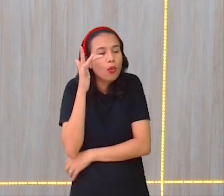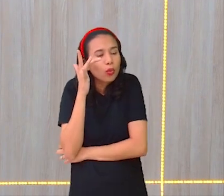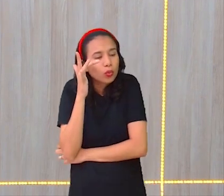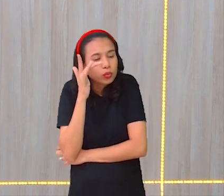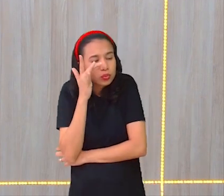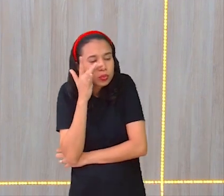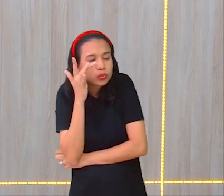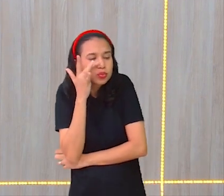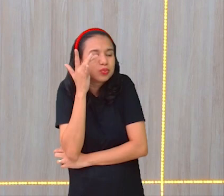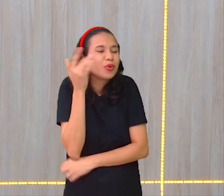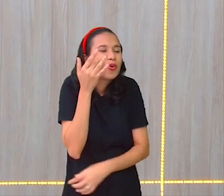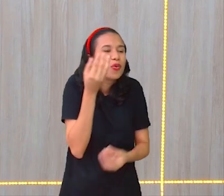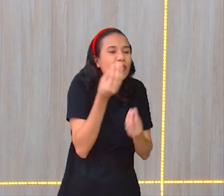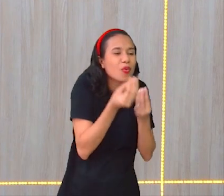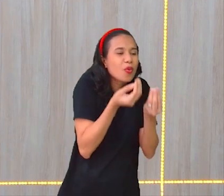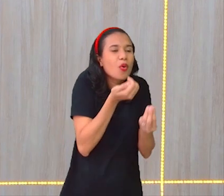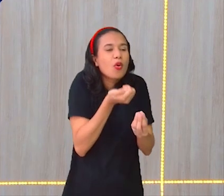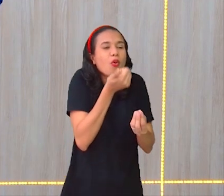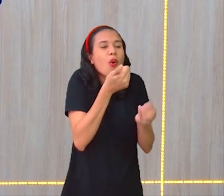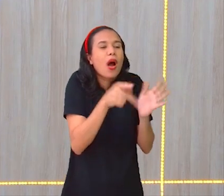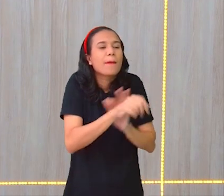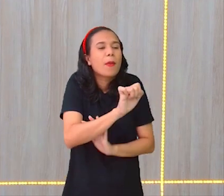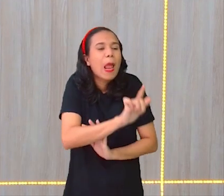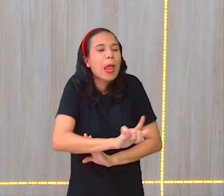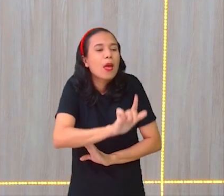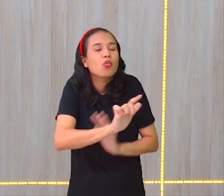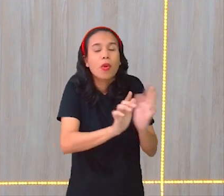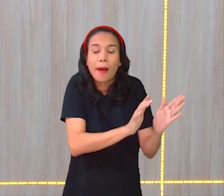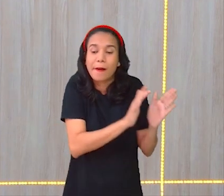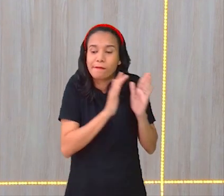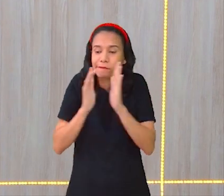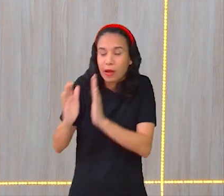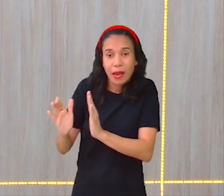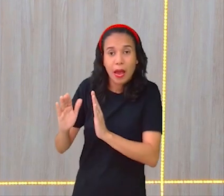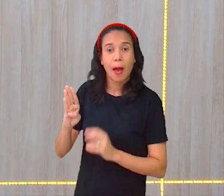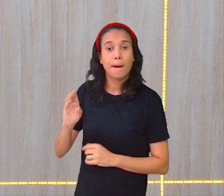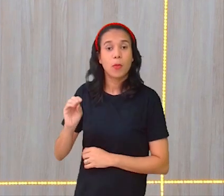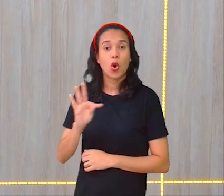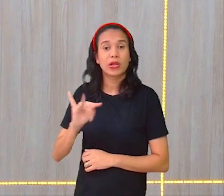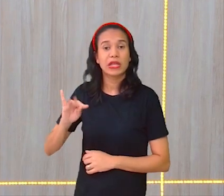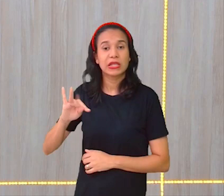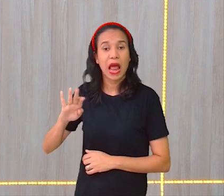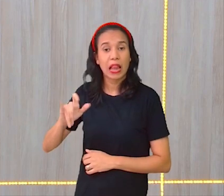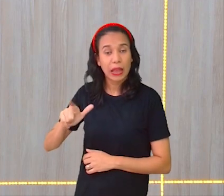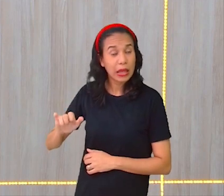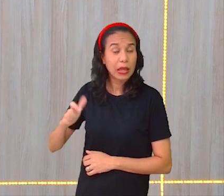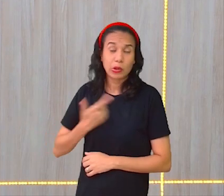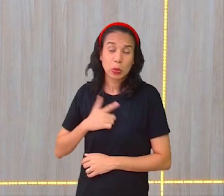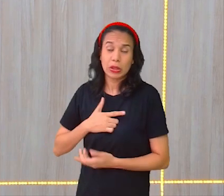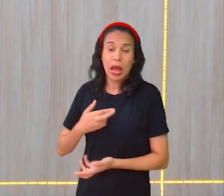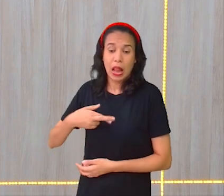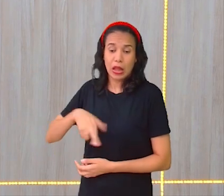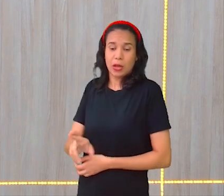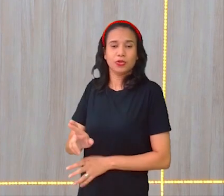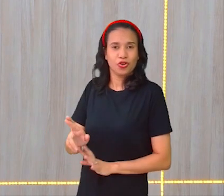contemplativa, uma obra que, quase litúrgica, enquanto que o Botticelli, não, ele não tinha essa questão religiosa,